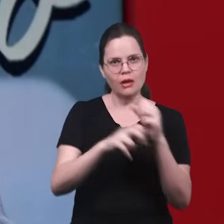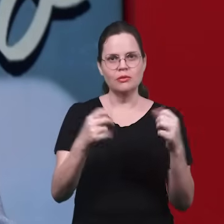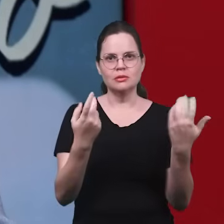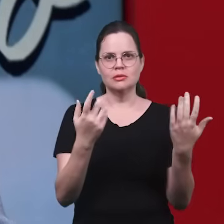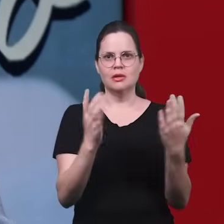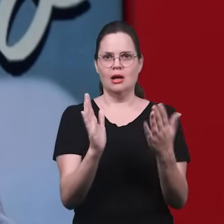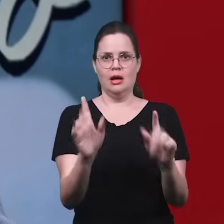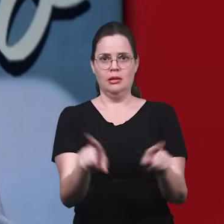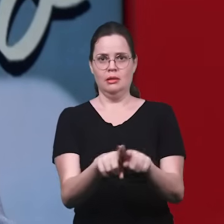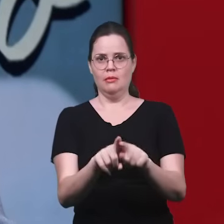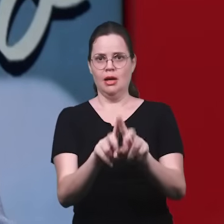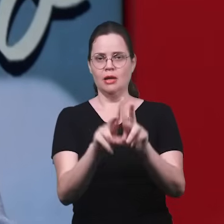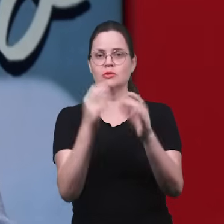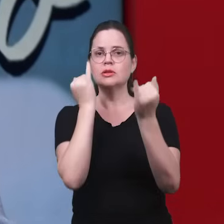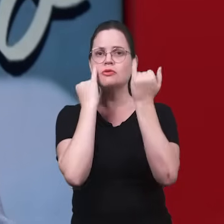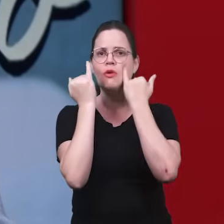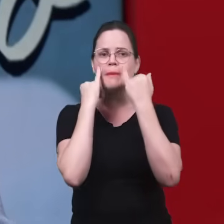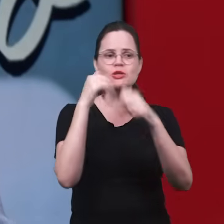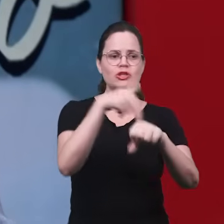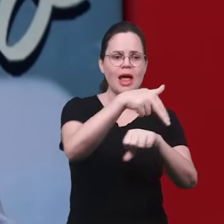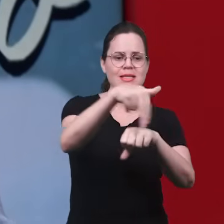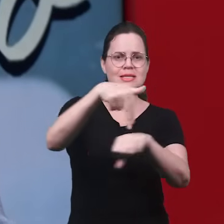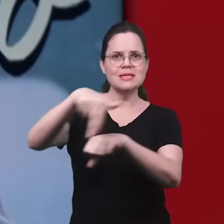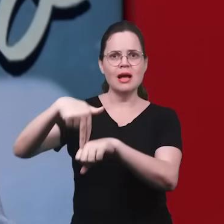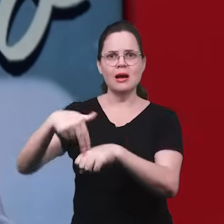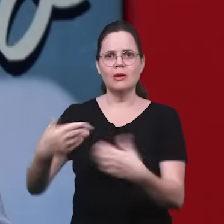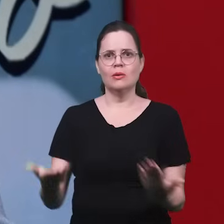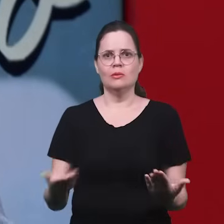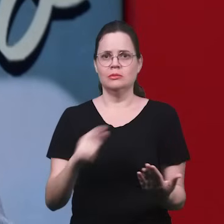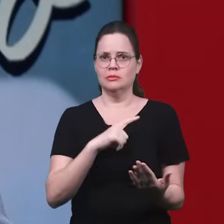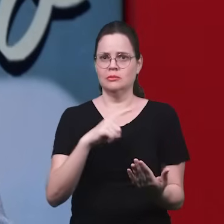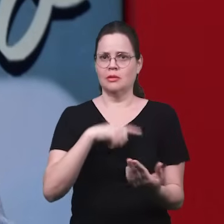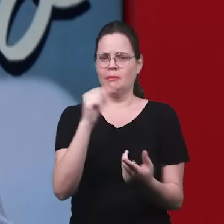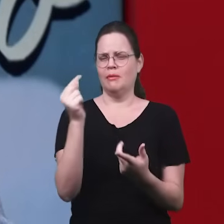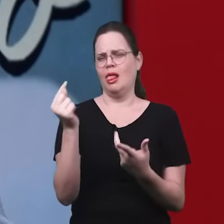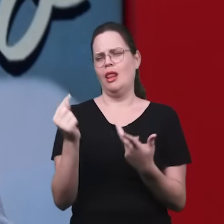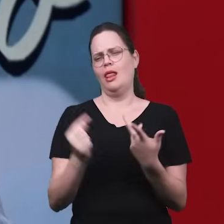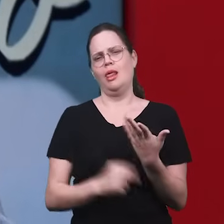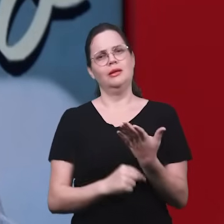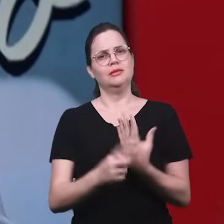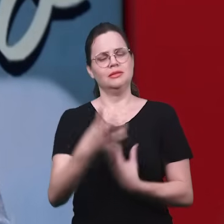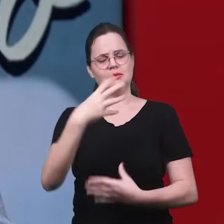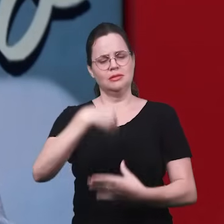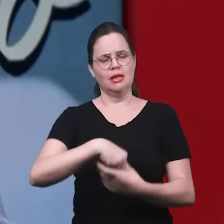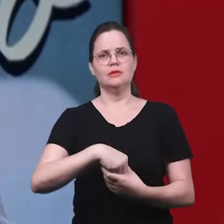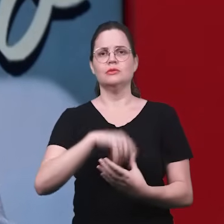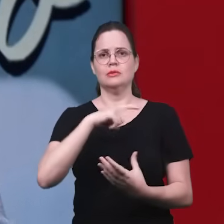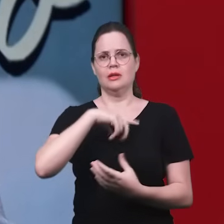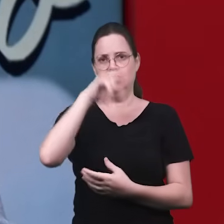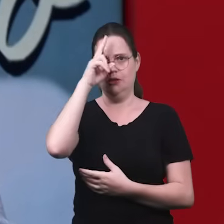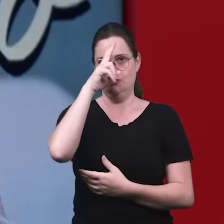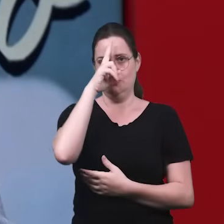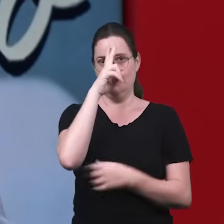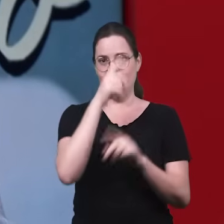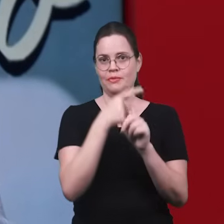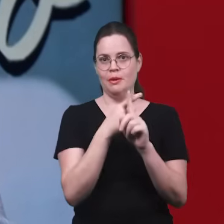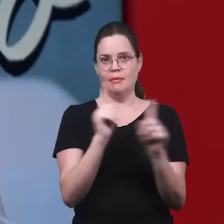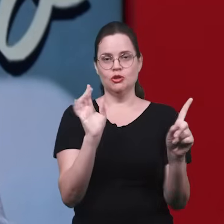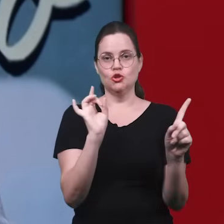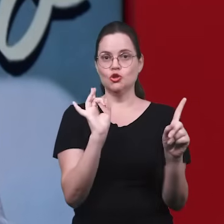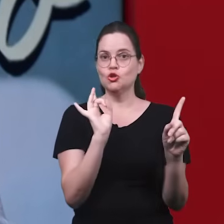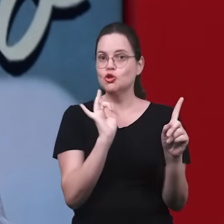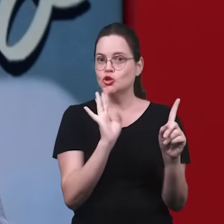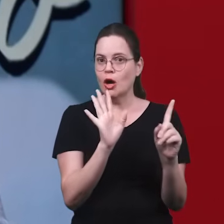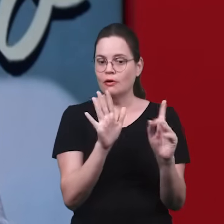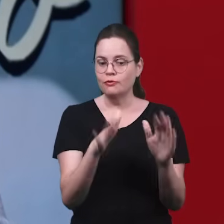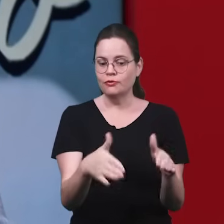das nações, né, a formação das nações, ou seja, é um cabedal de conhecimento. Mas conhecer a Bíblia simplesmente